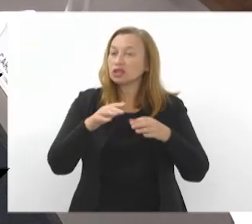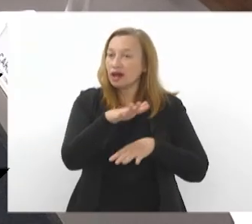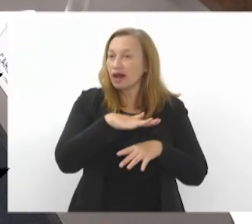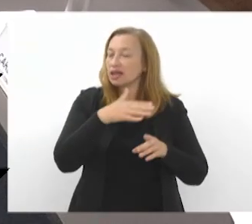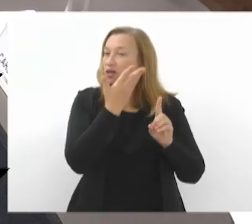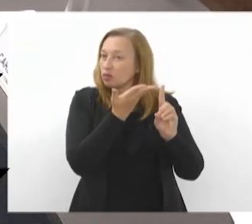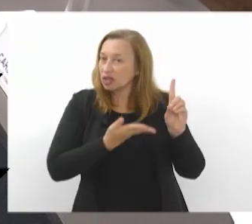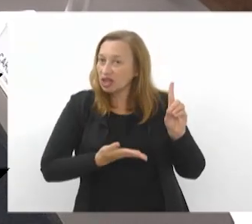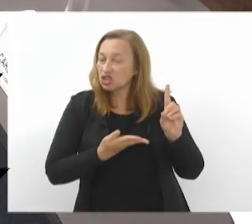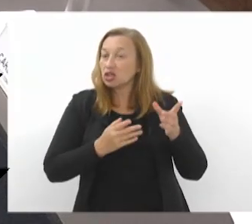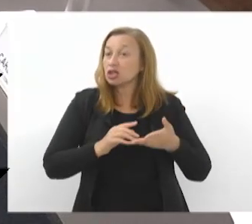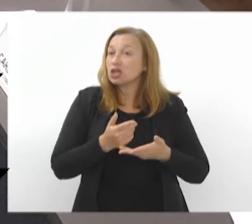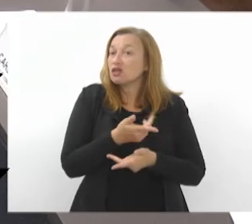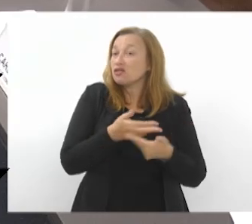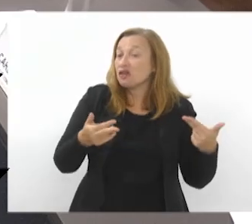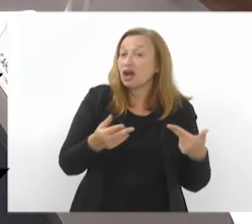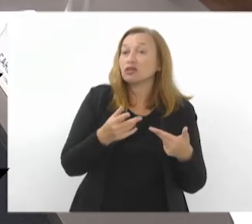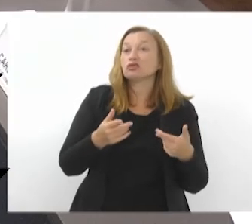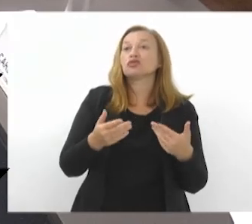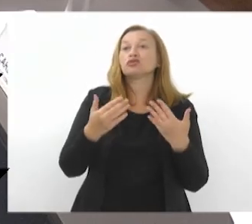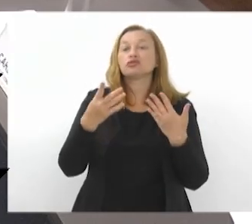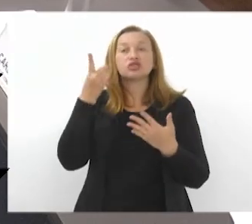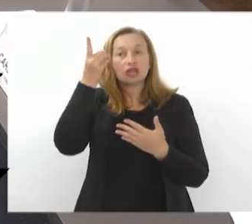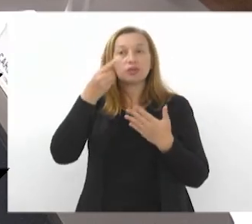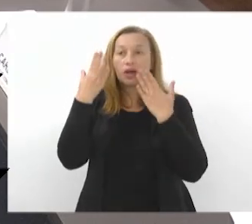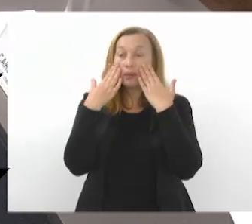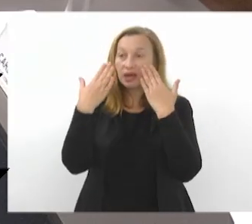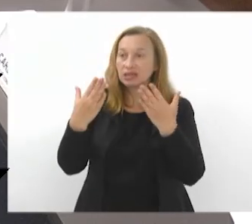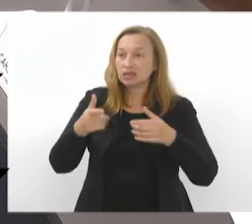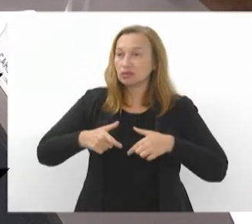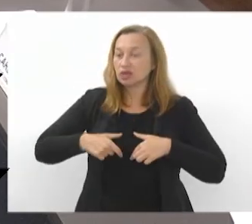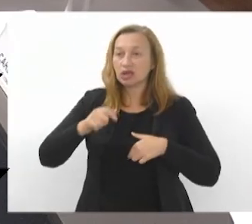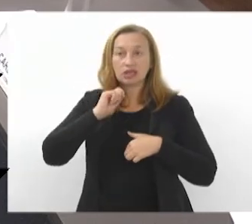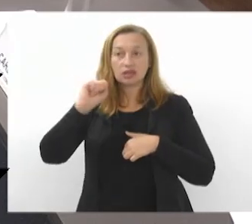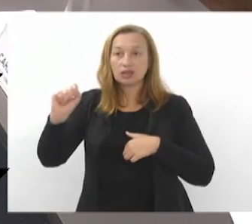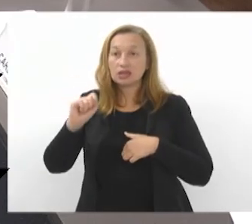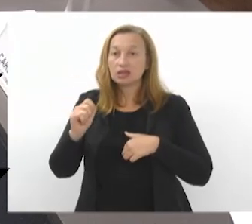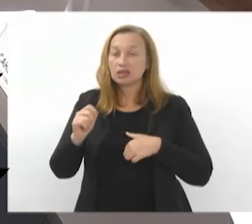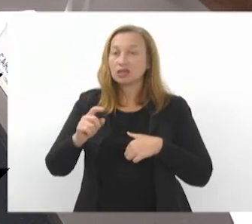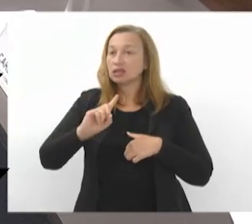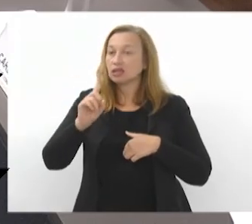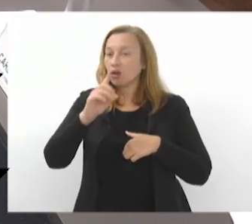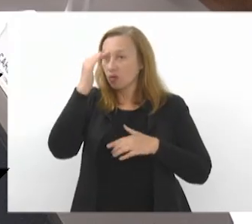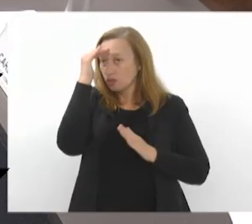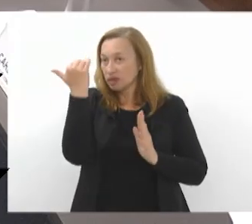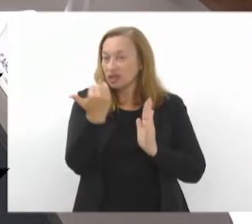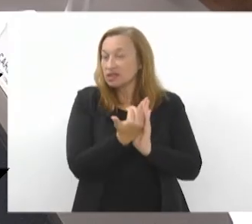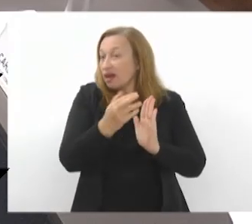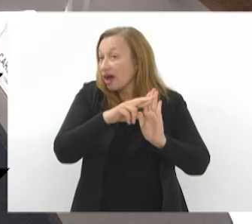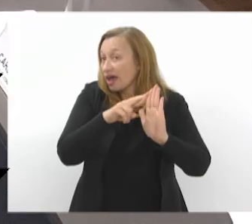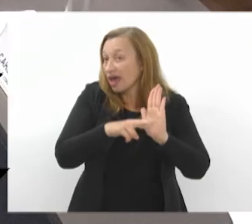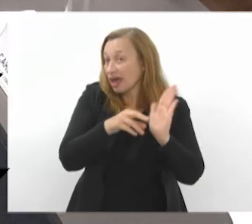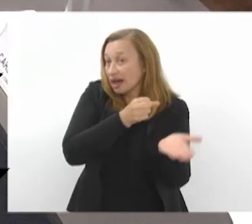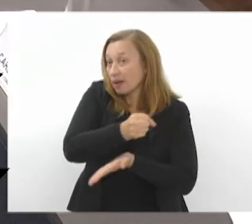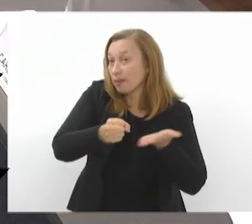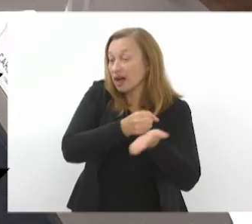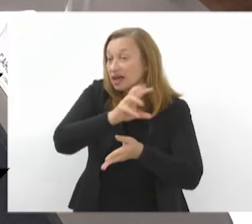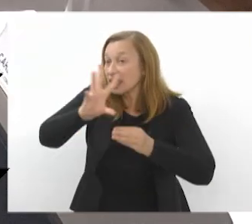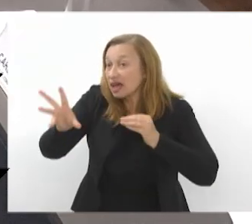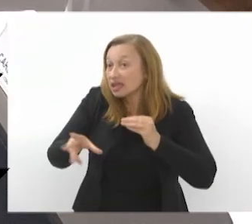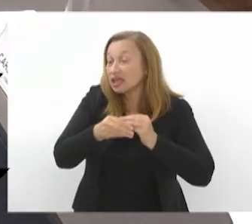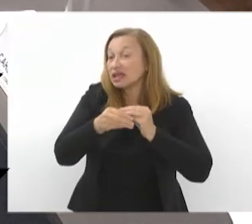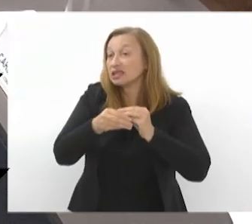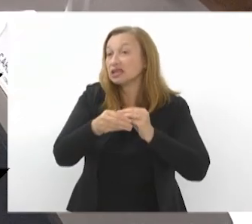homenagens, muitos deputados apresentam medalha Tiradentes sem cumprir um requisito básico, que seria a justificativa, que é anexar